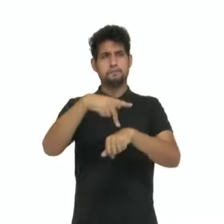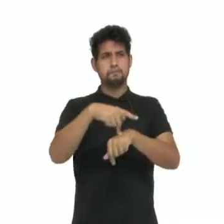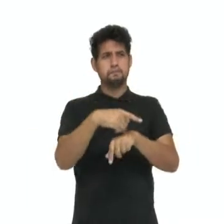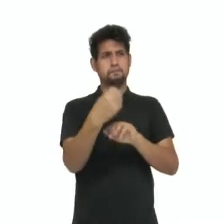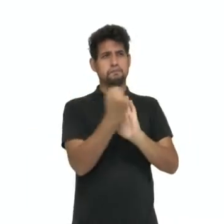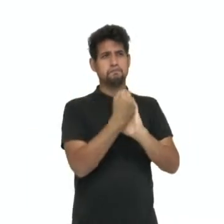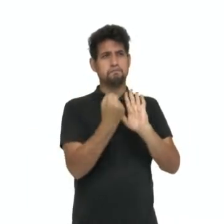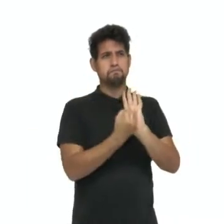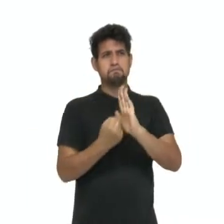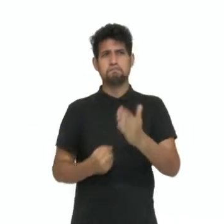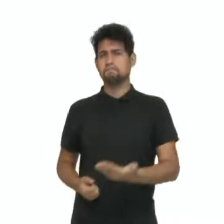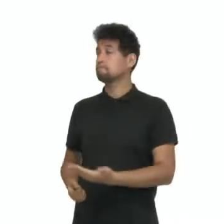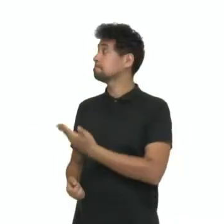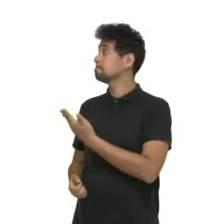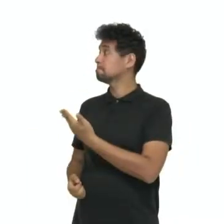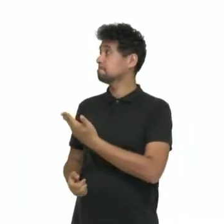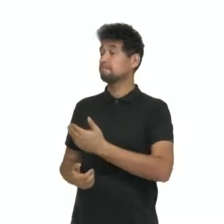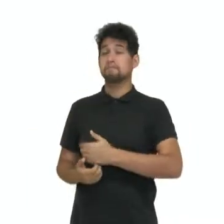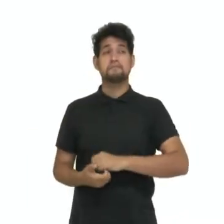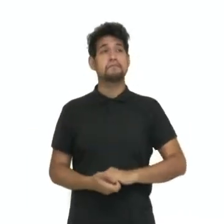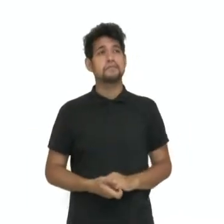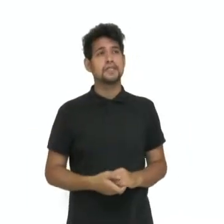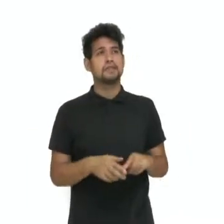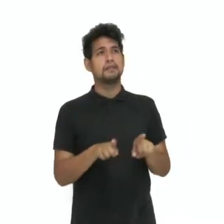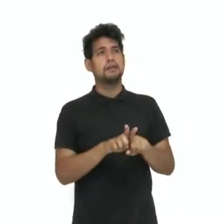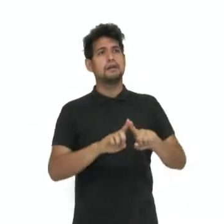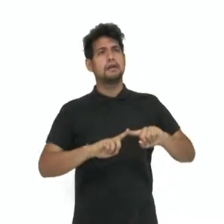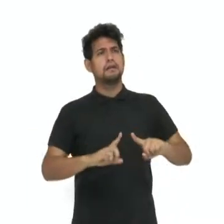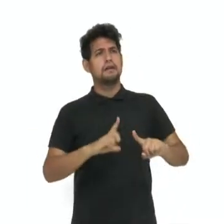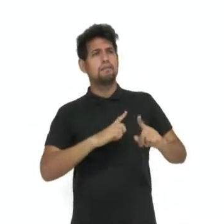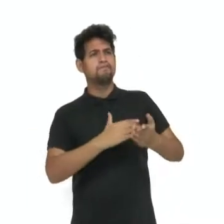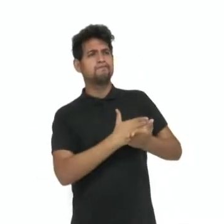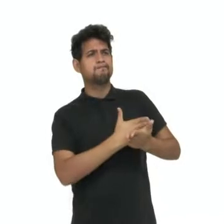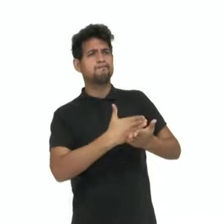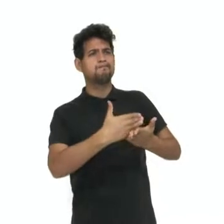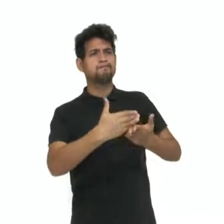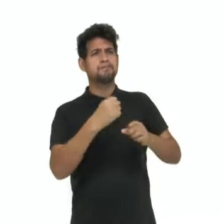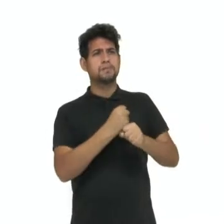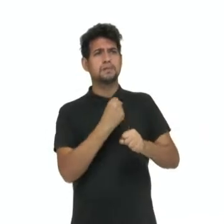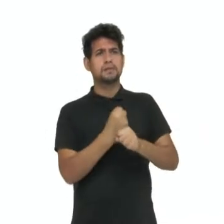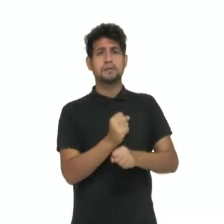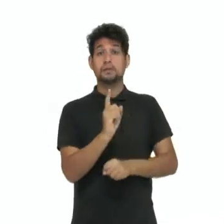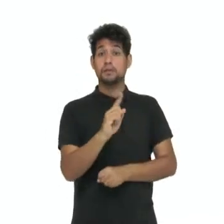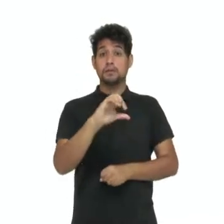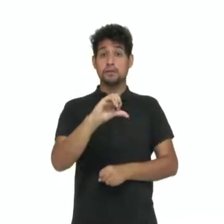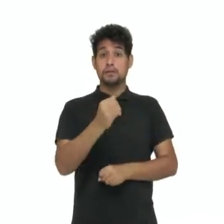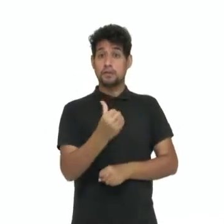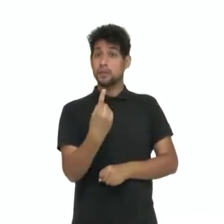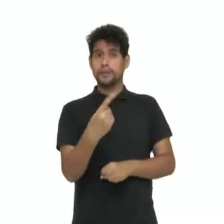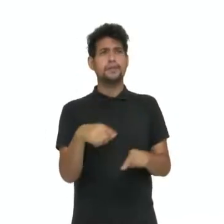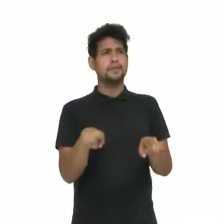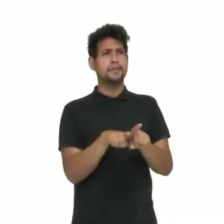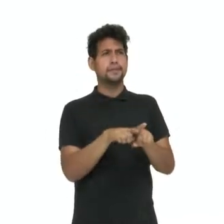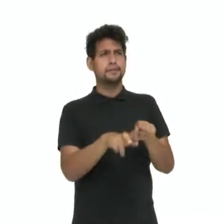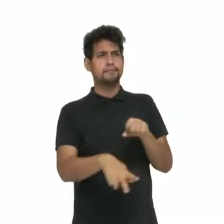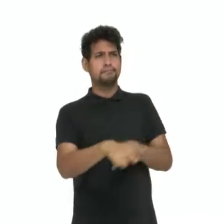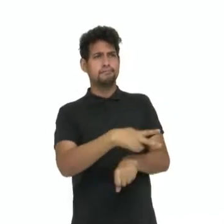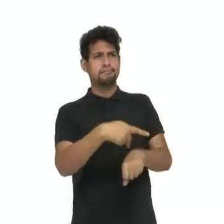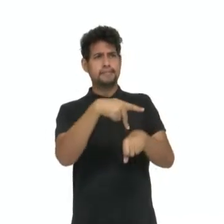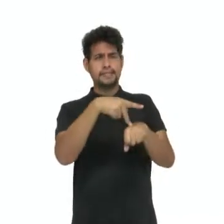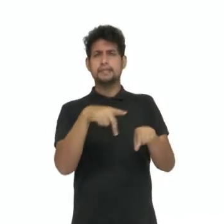países que pertencem ao tratado e entrou em vigor em 1961, incluindo o Brasil, né, que pertence a esse